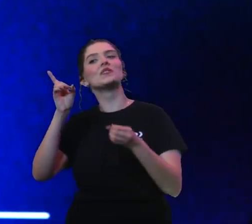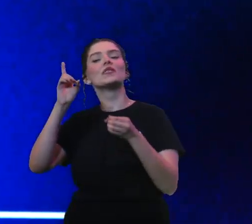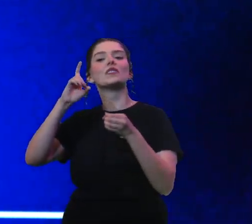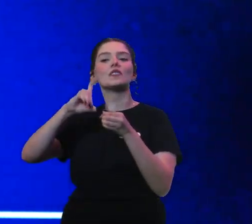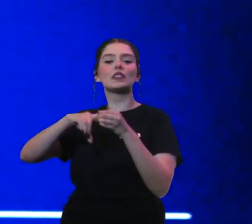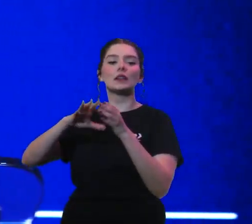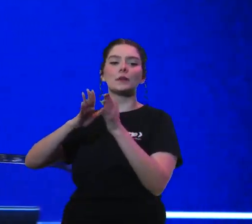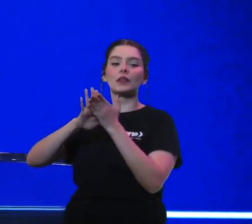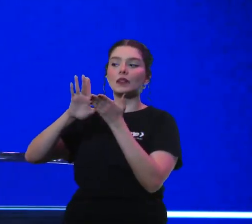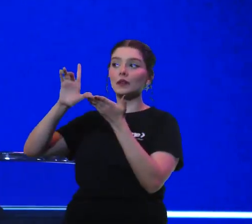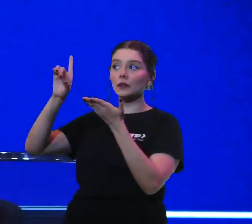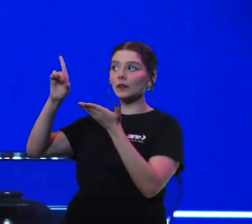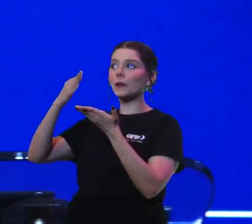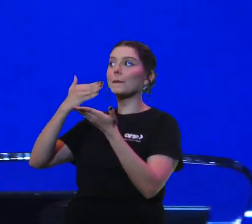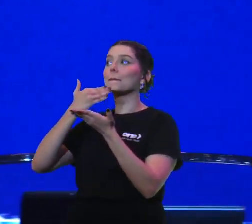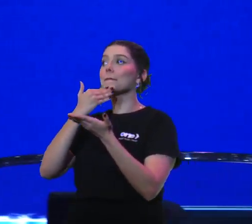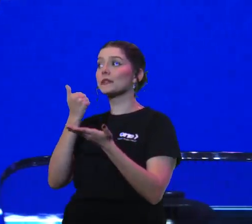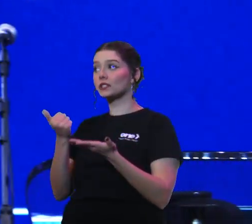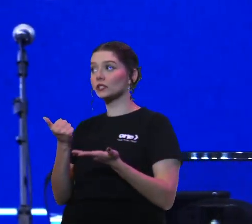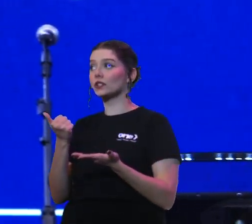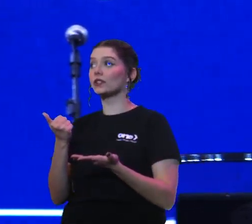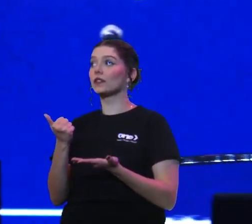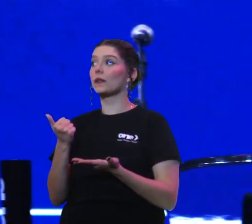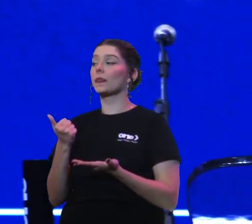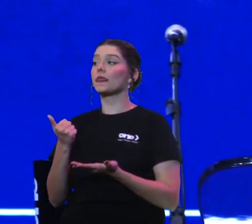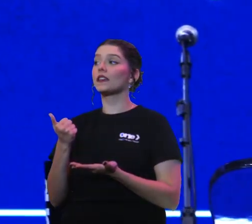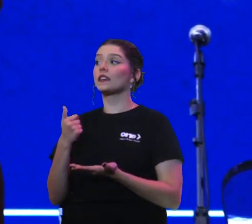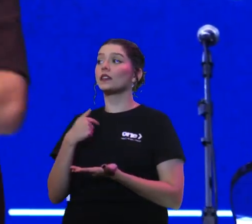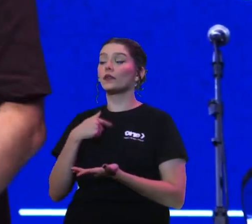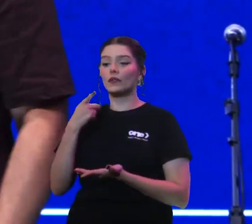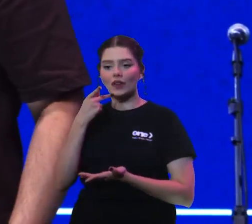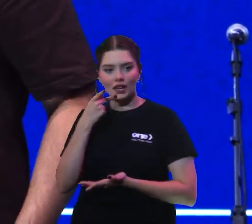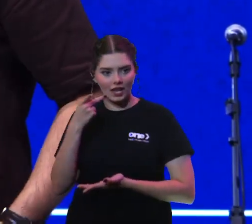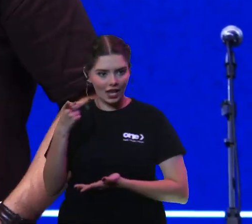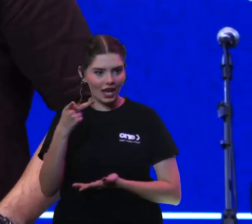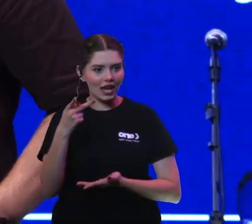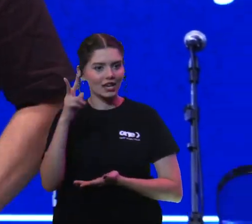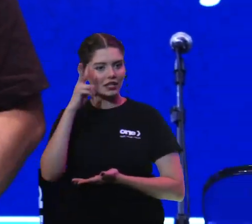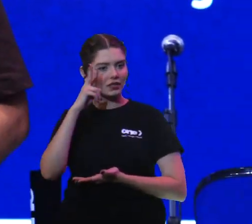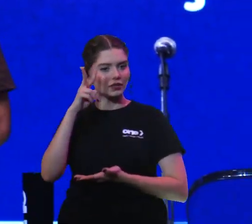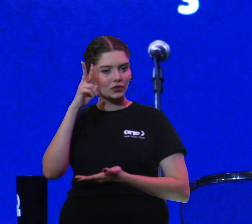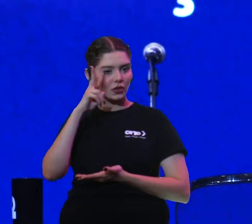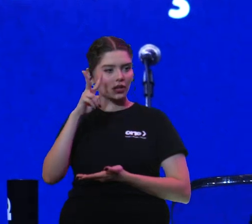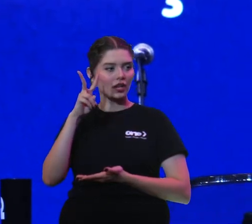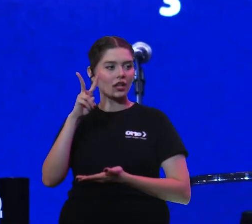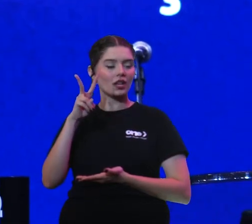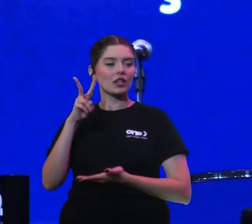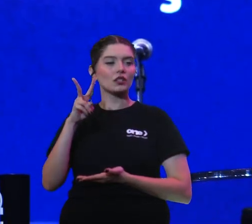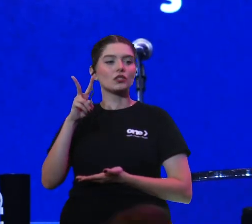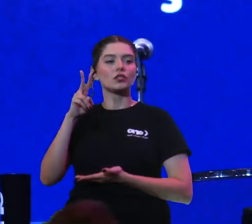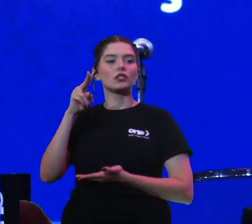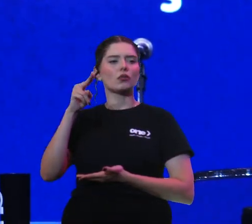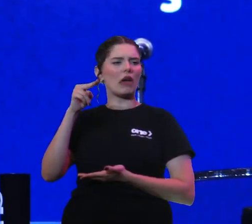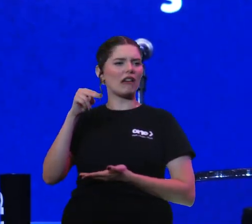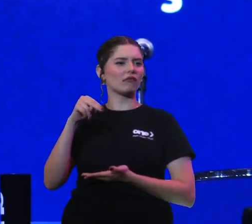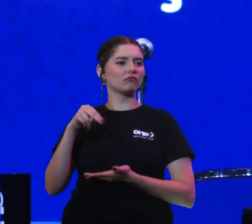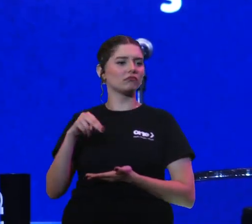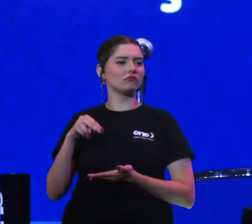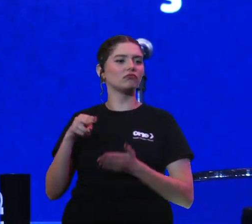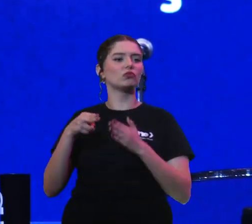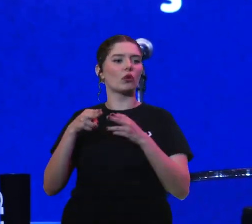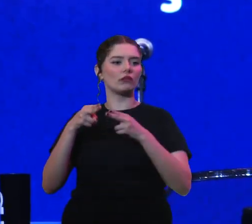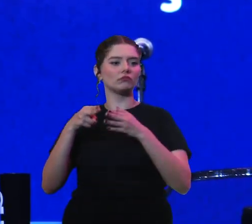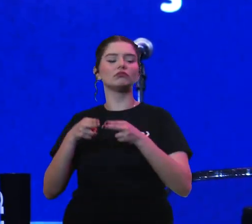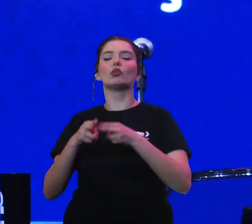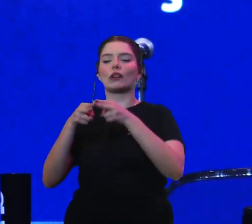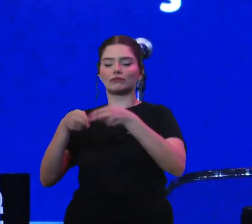também. E ela pedia sempre as duas. E um dia eu fui contar para ela a história da Arca de Noé. E a minha filha falou assim: papai, essa eu já